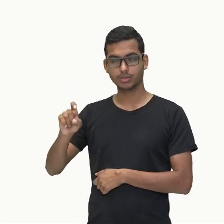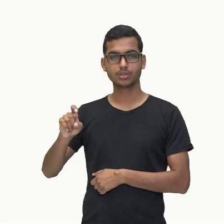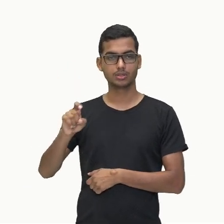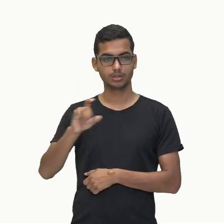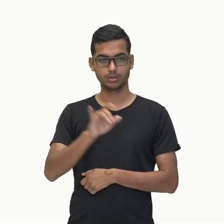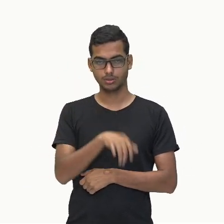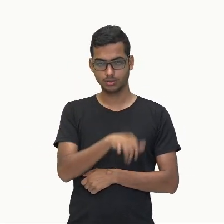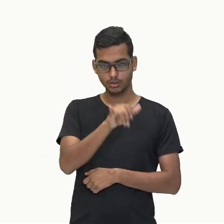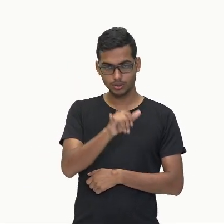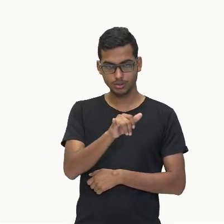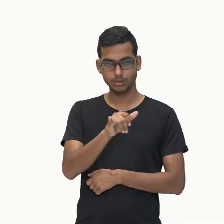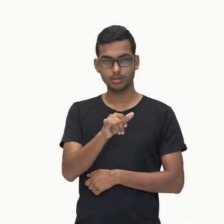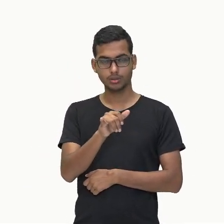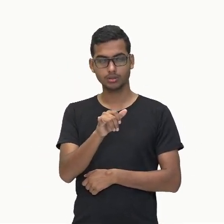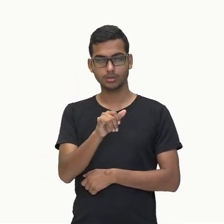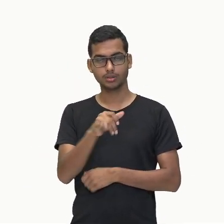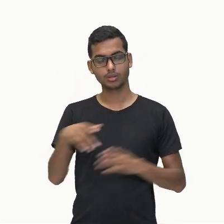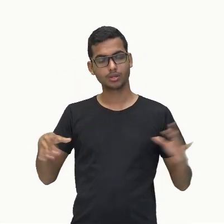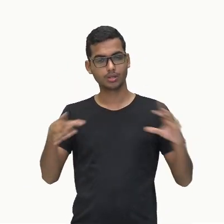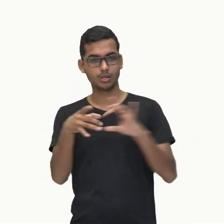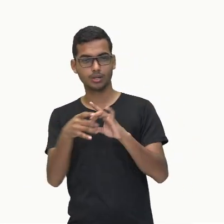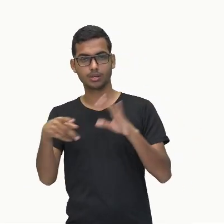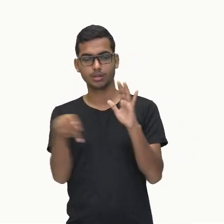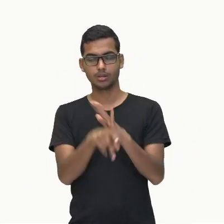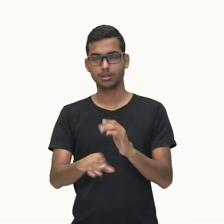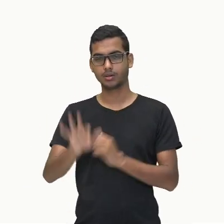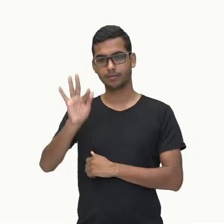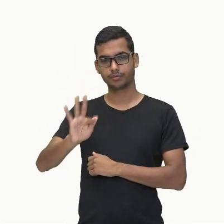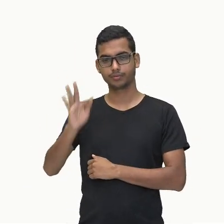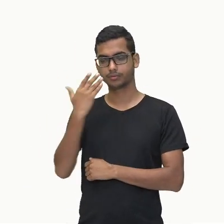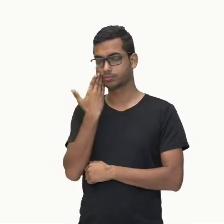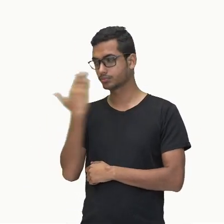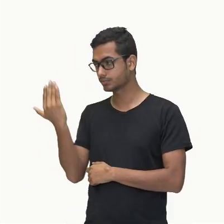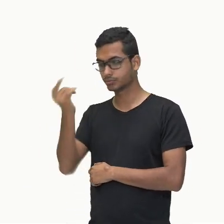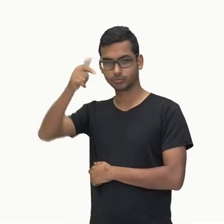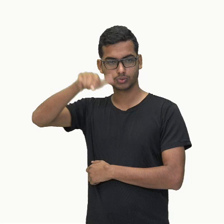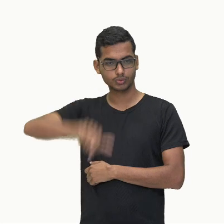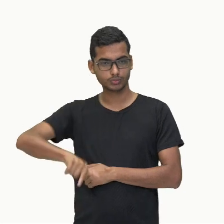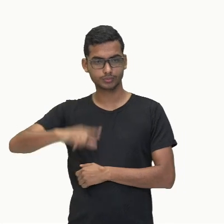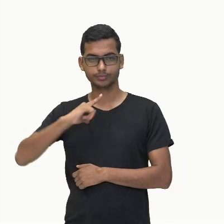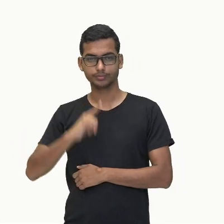F. Então, novamente, a gente tem um conjunto A